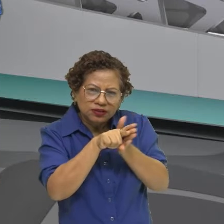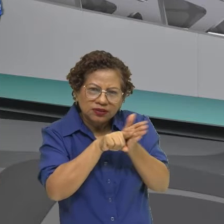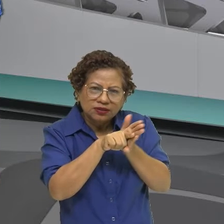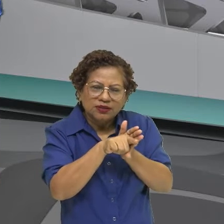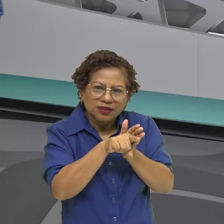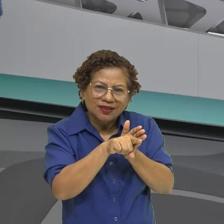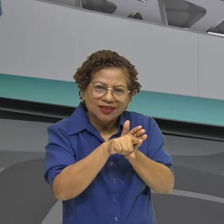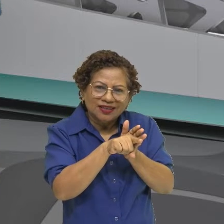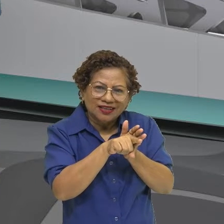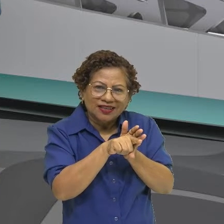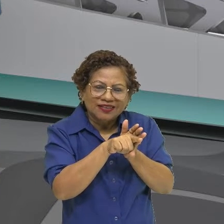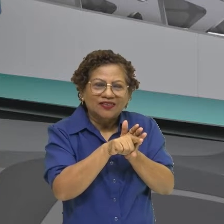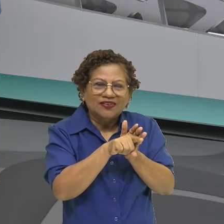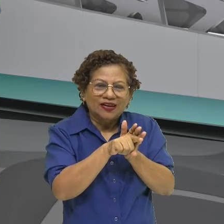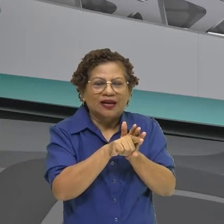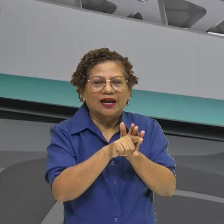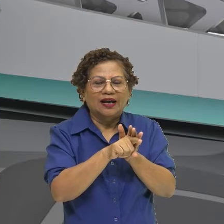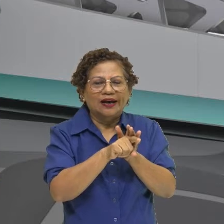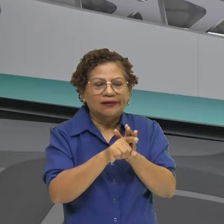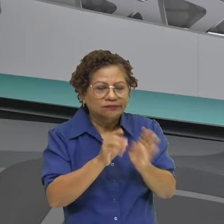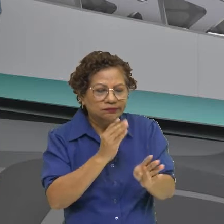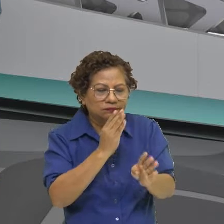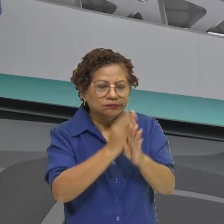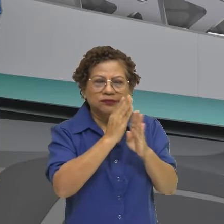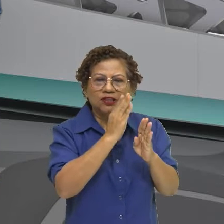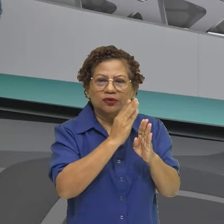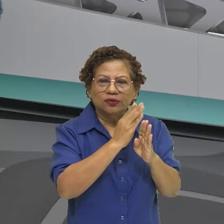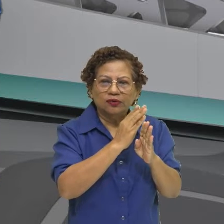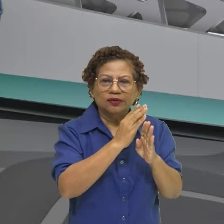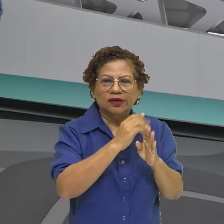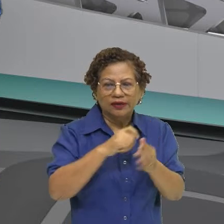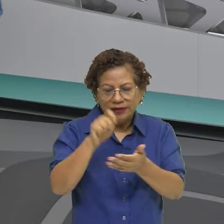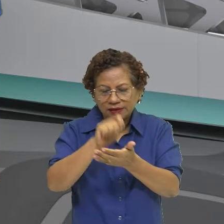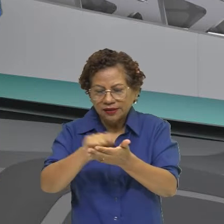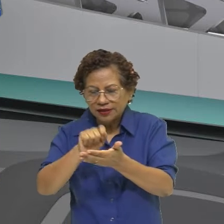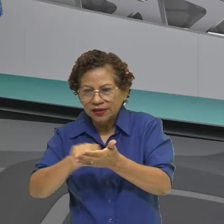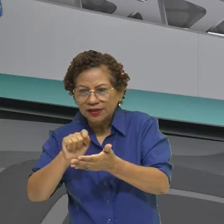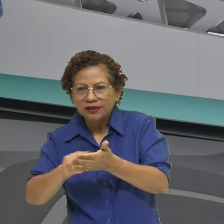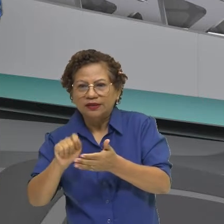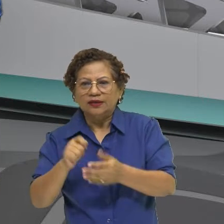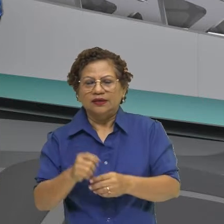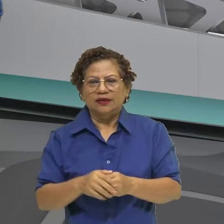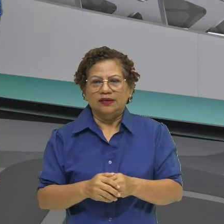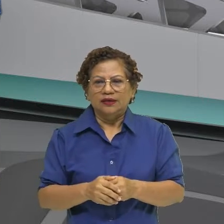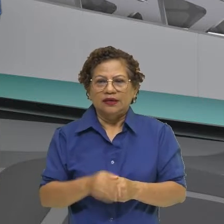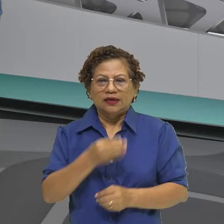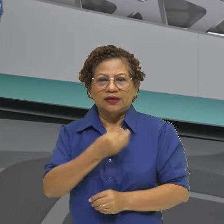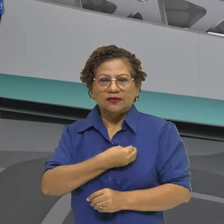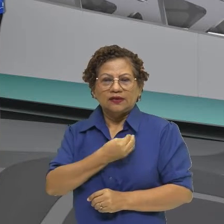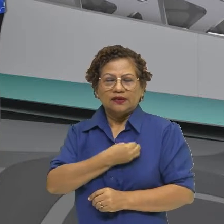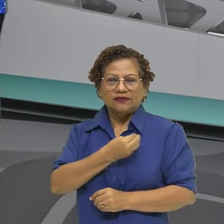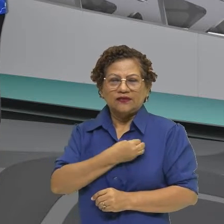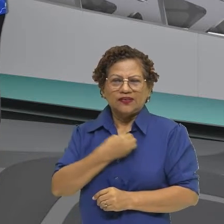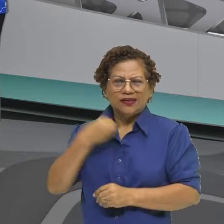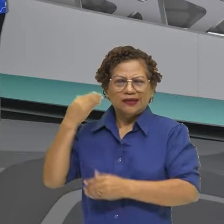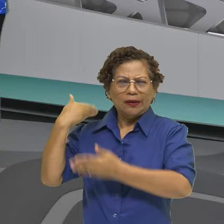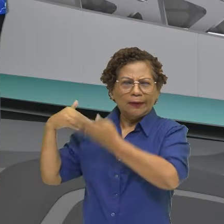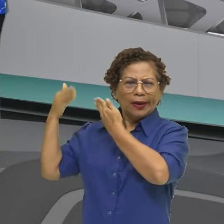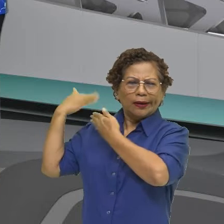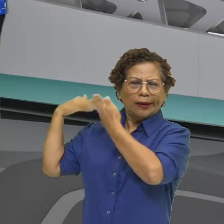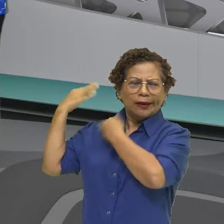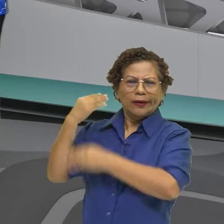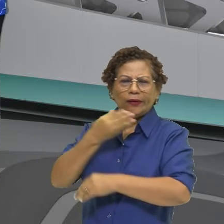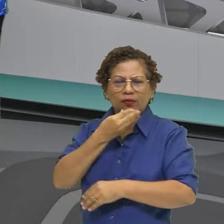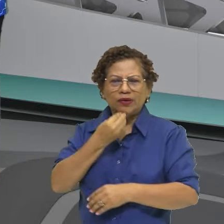um registro de como aquele homem vivia, como era aquela sociedade. E nesse período denominado de